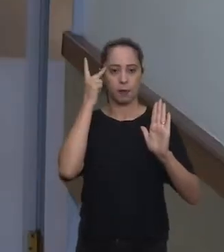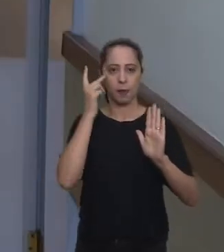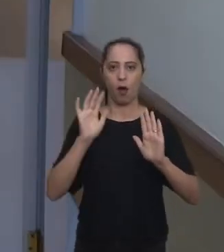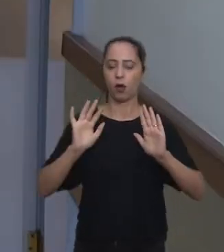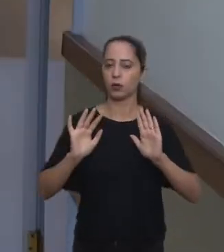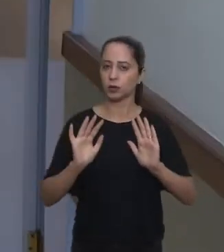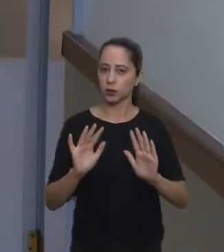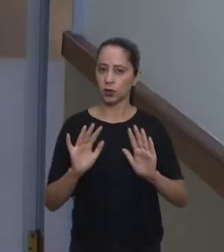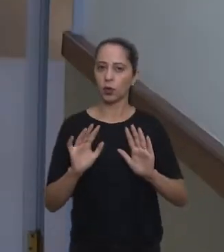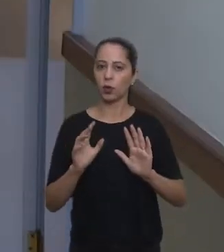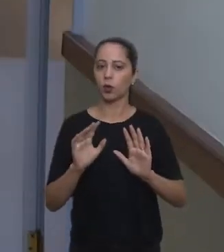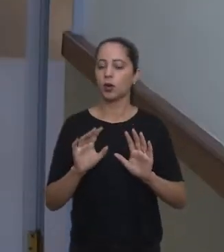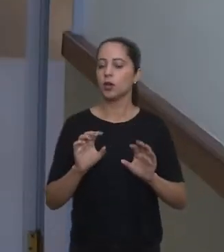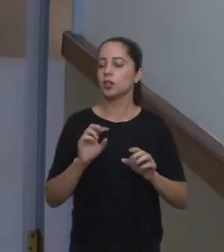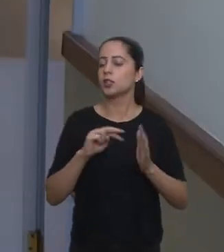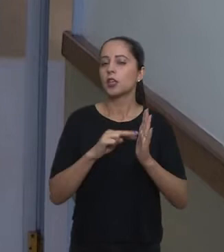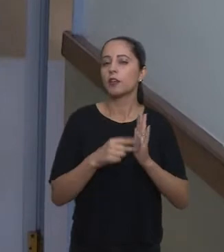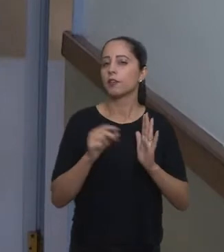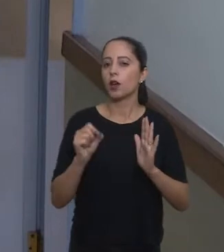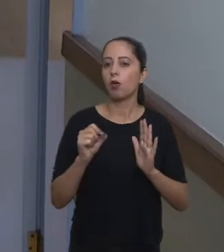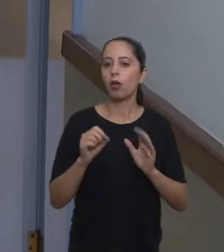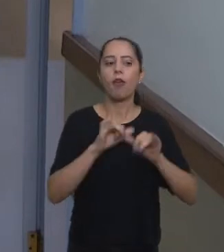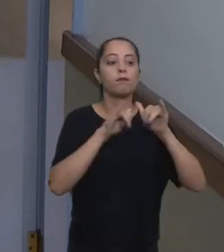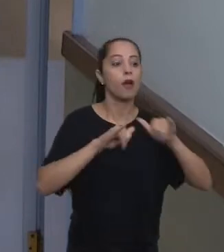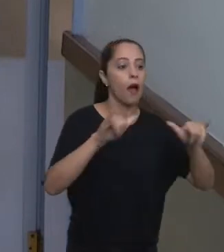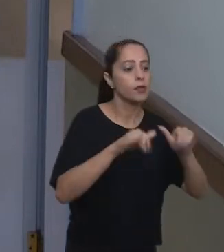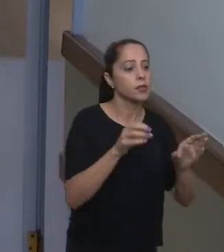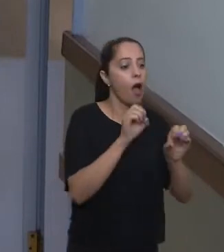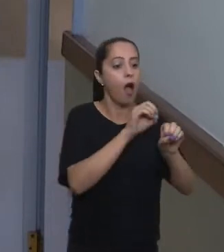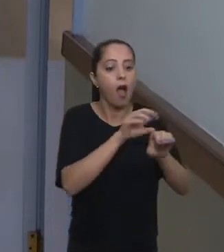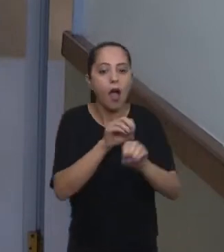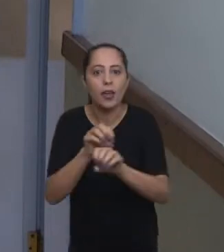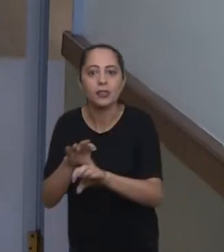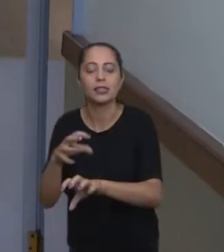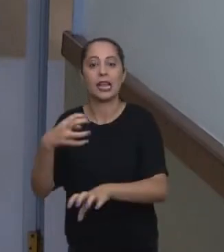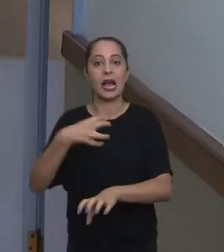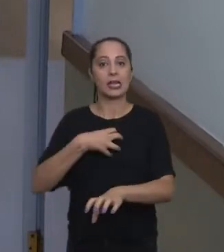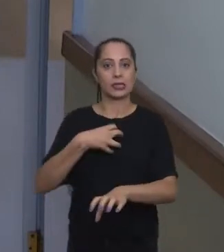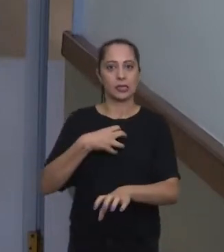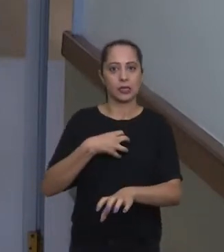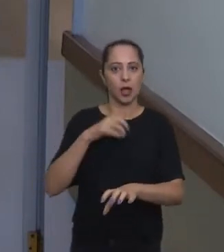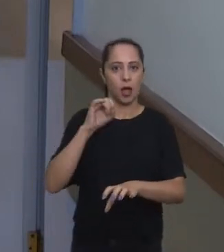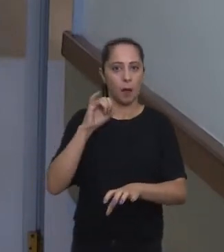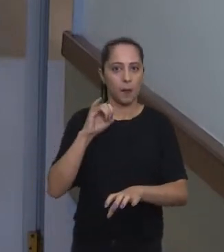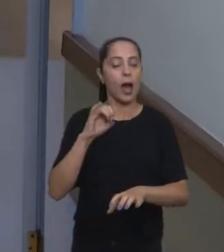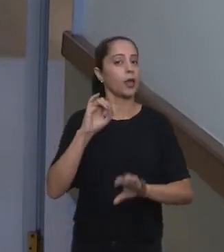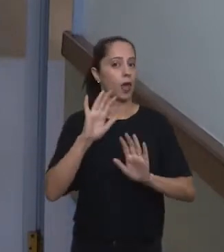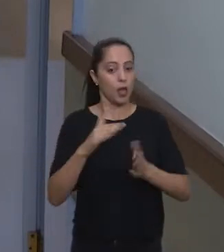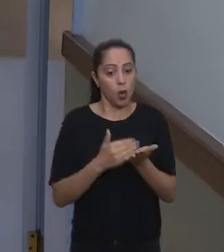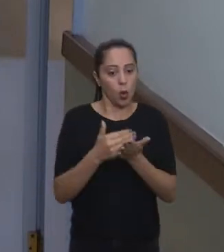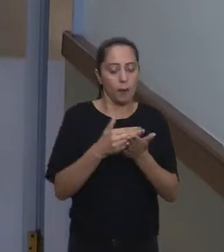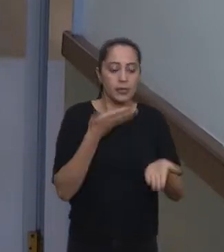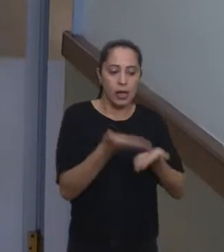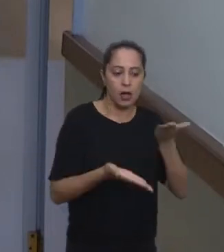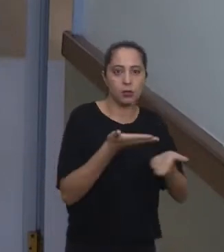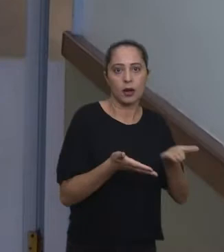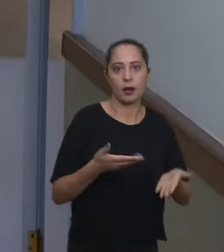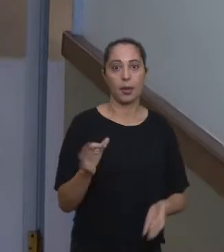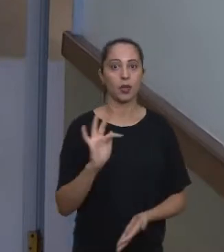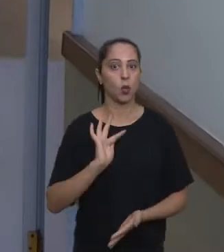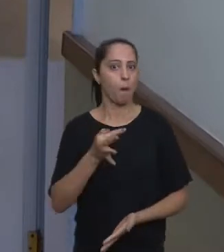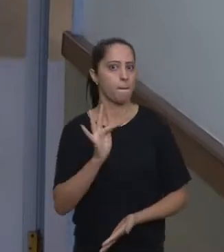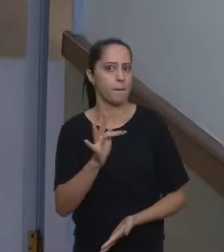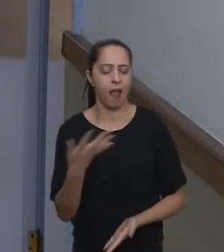visa conscientizar as pessoas para os sintomas da leucemia e para que, desta forma, o tratamento seja iniciado o